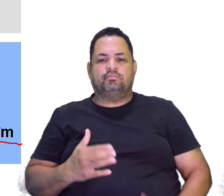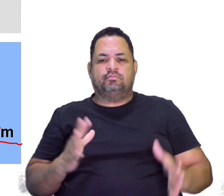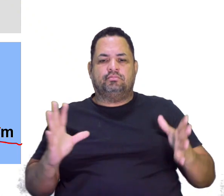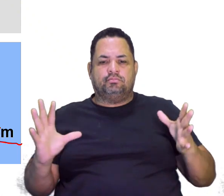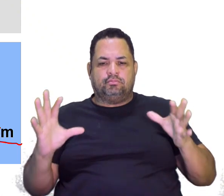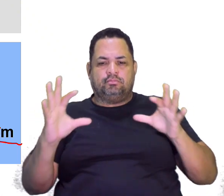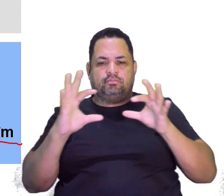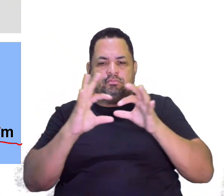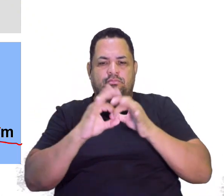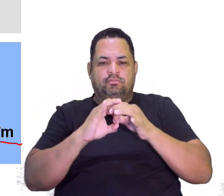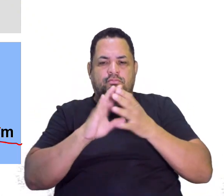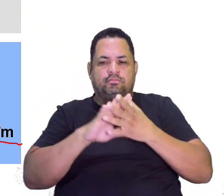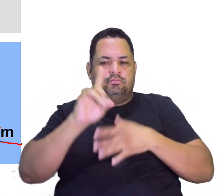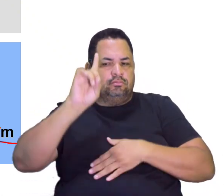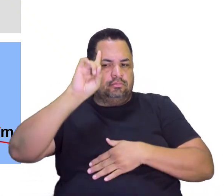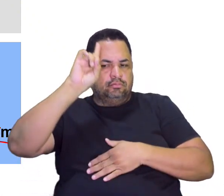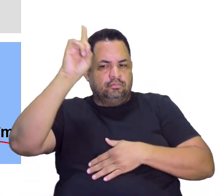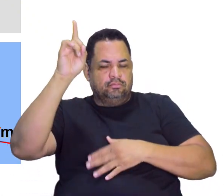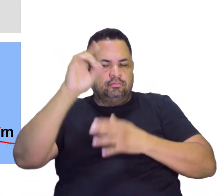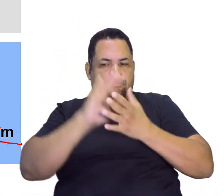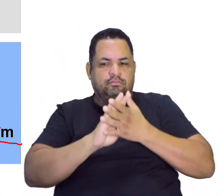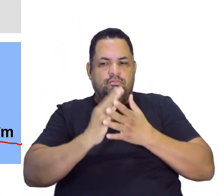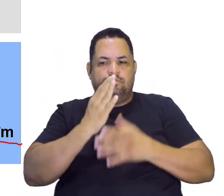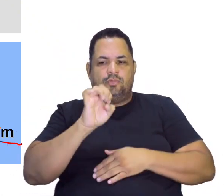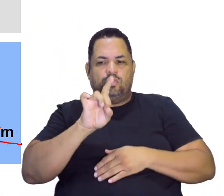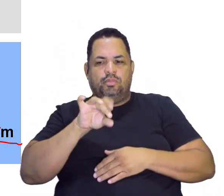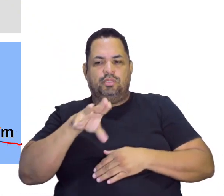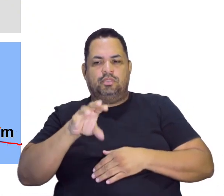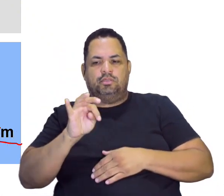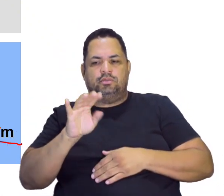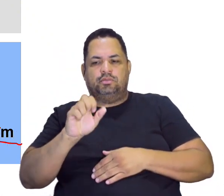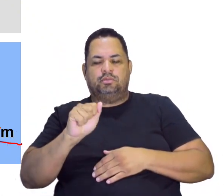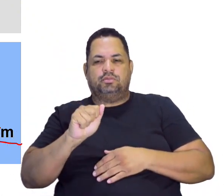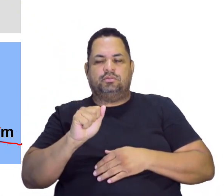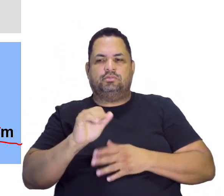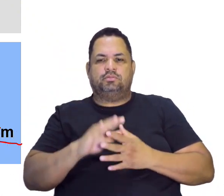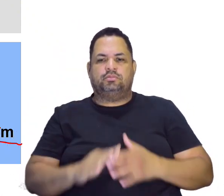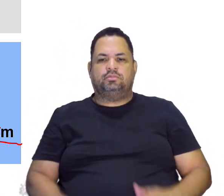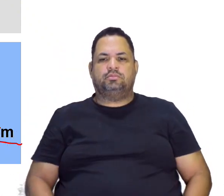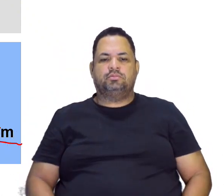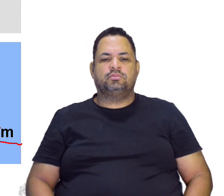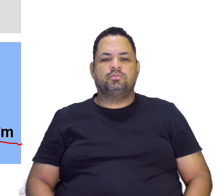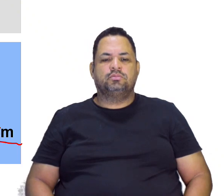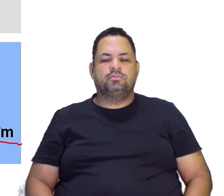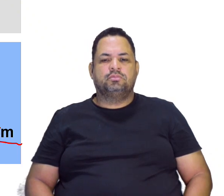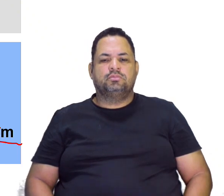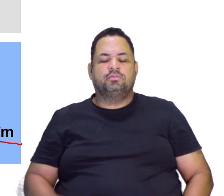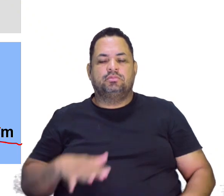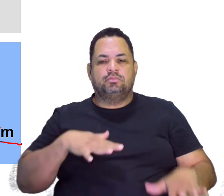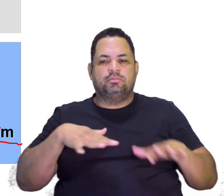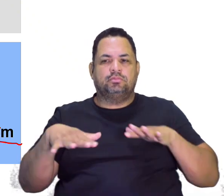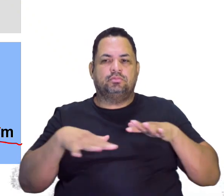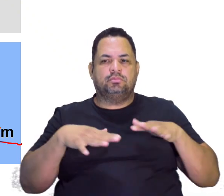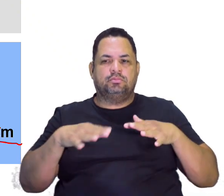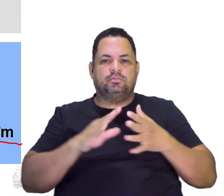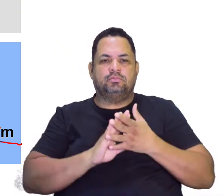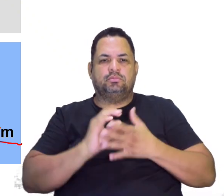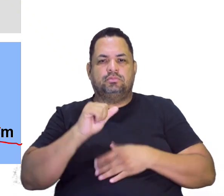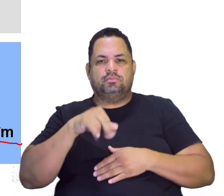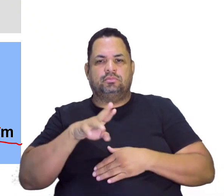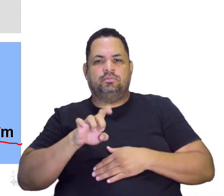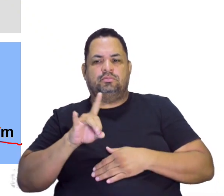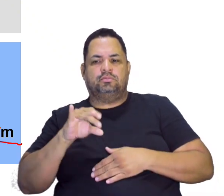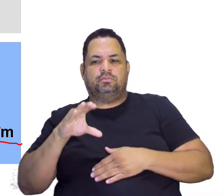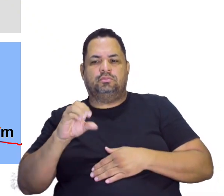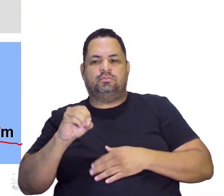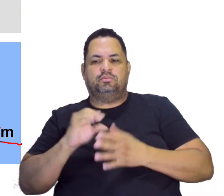presa daquelas ideias clubistas e etc Tá bom então movimento antropofágico